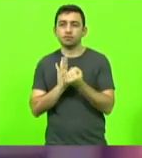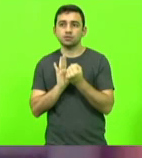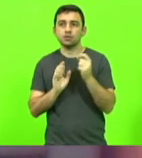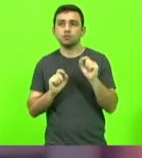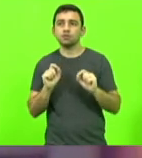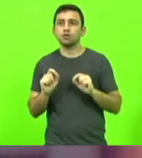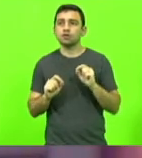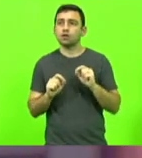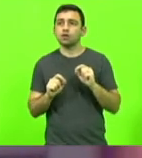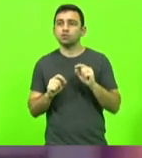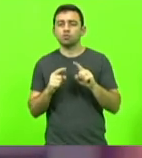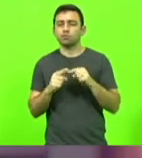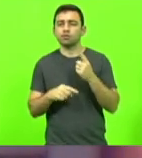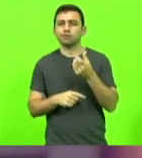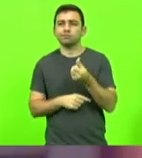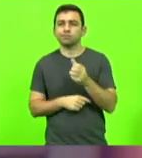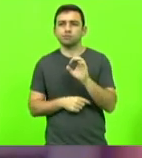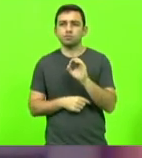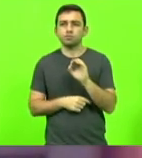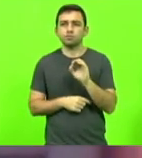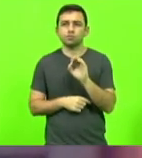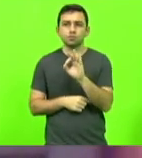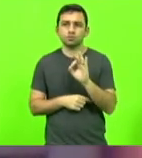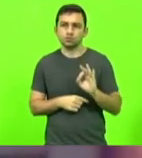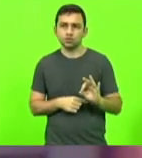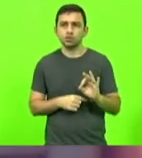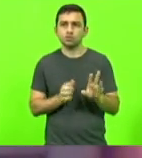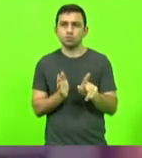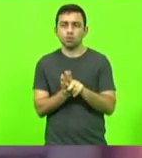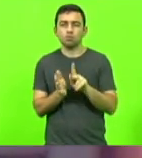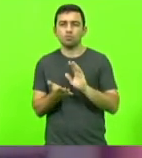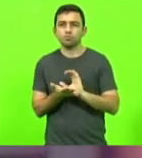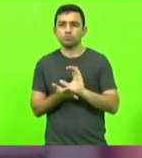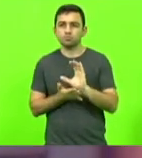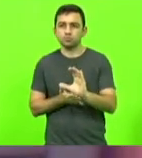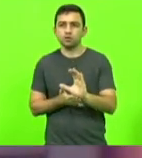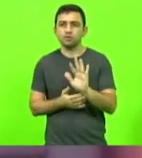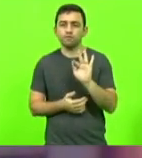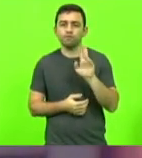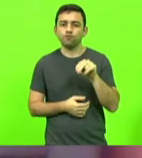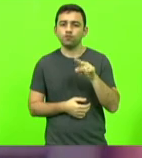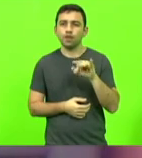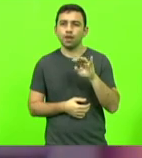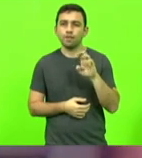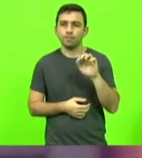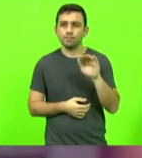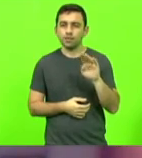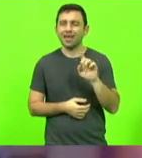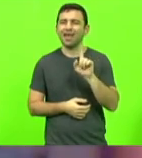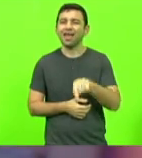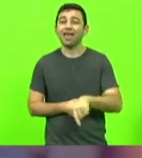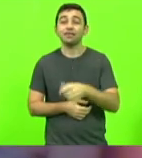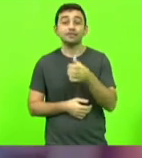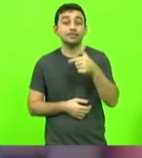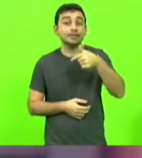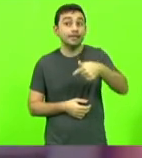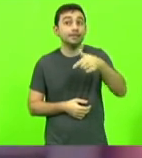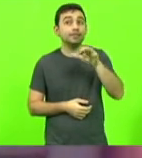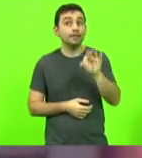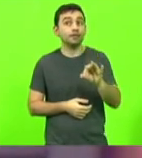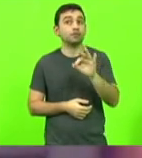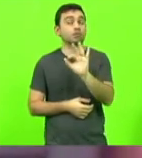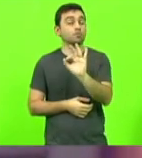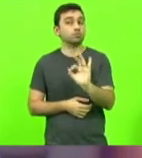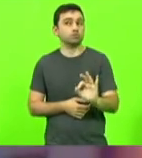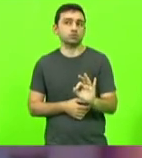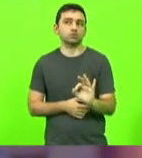mais 60% de investimentos do Fundeb, é 70%. E é importante